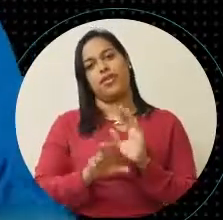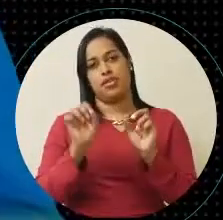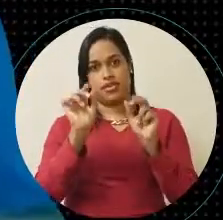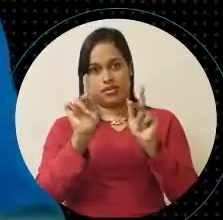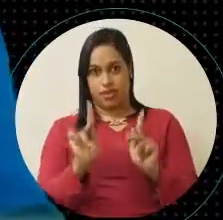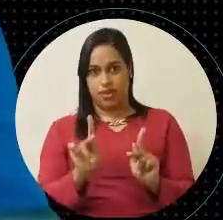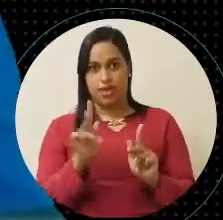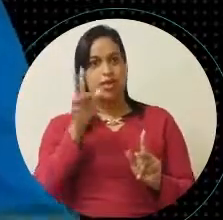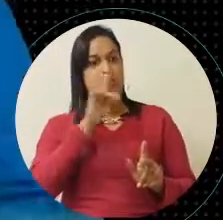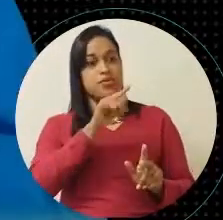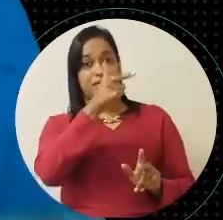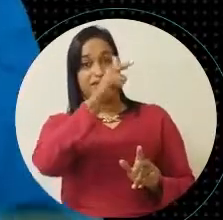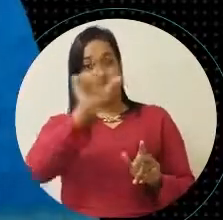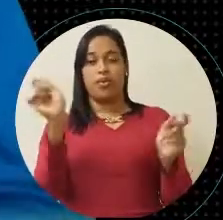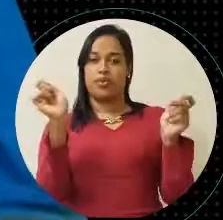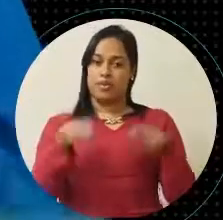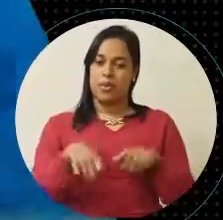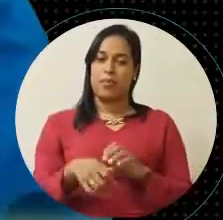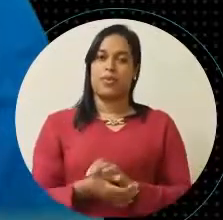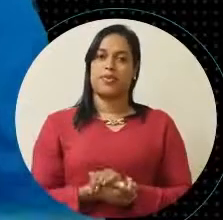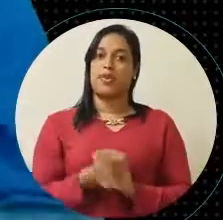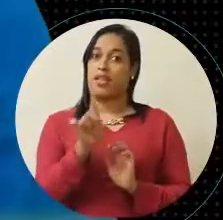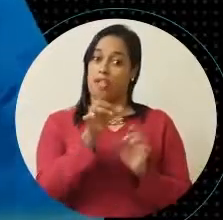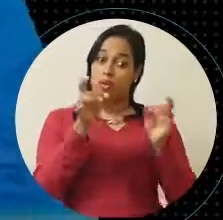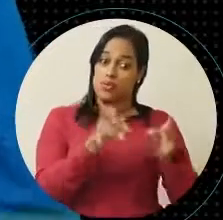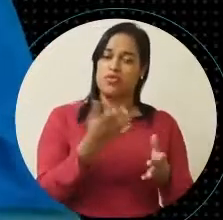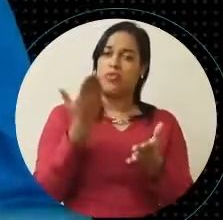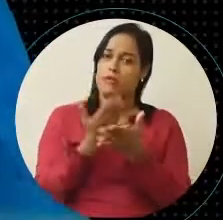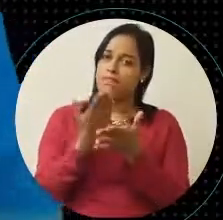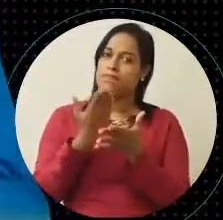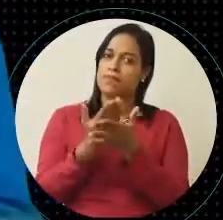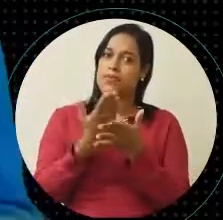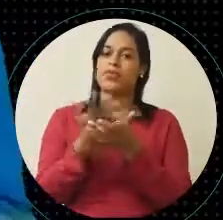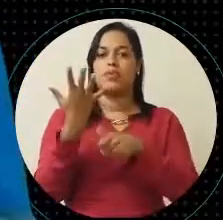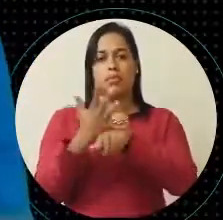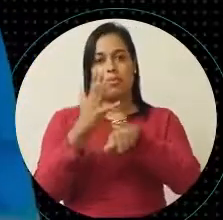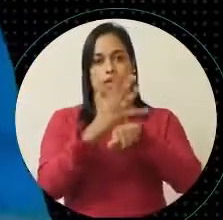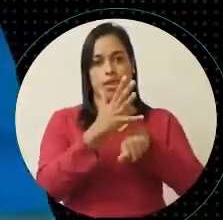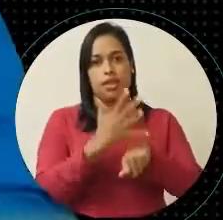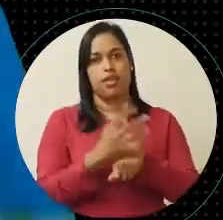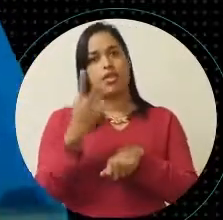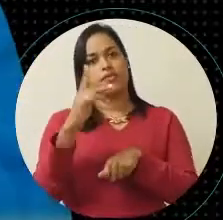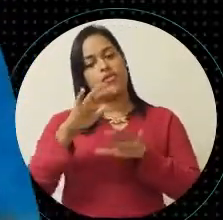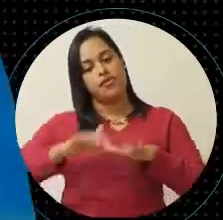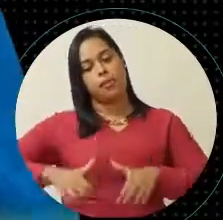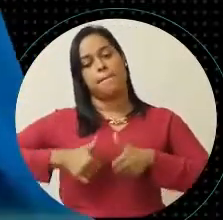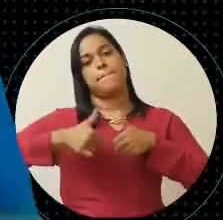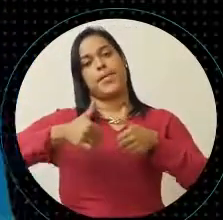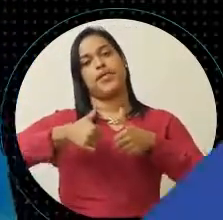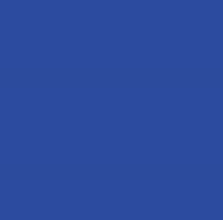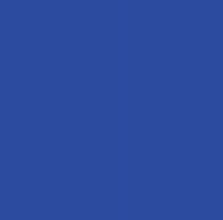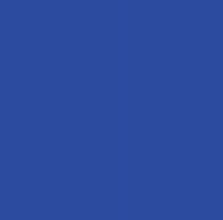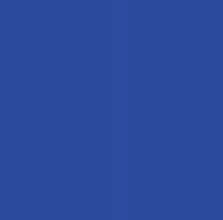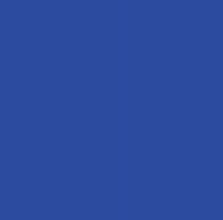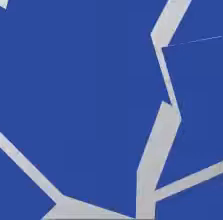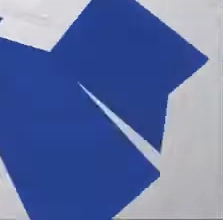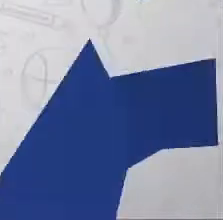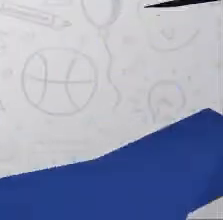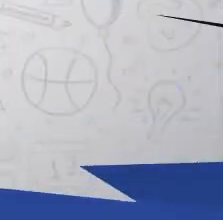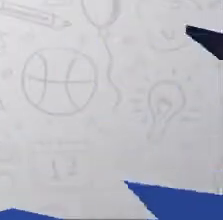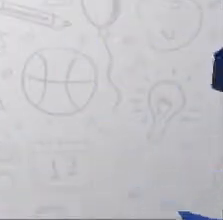bem? Então nos vemos na próxima competência, não desista, estude, pratique, que é através da prática que você fica melhor, tá?